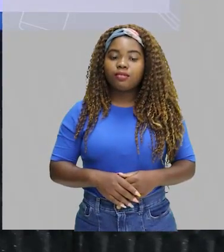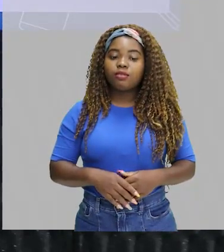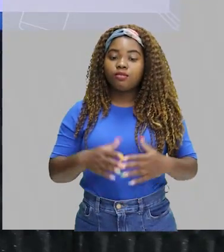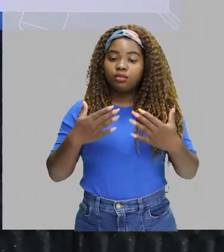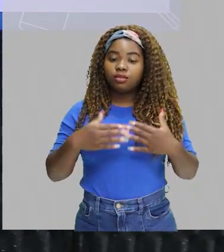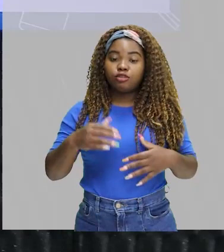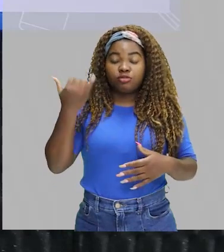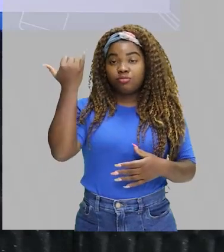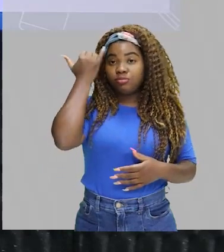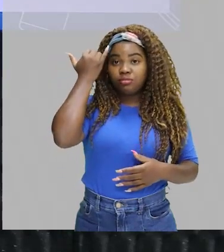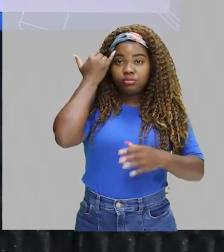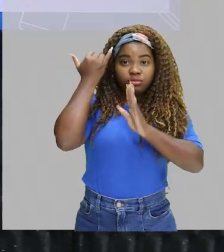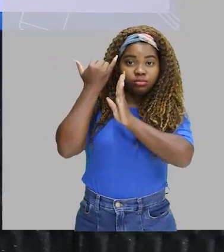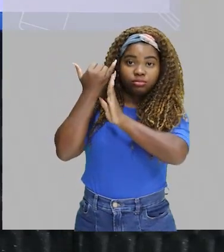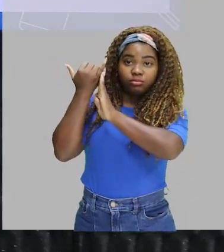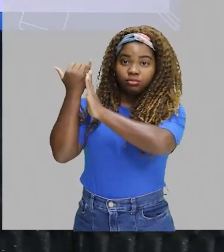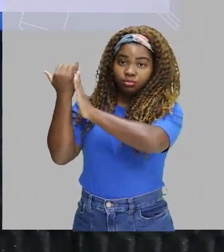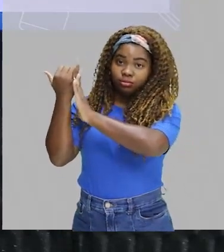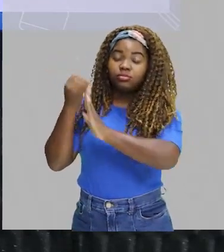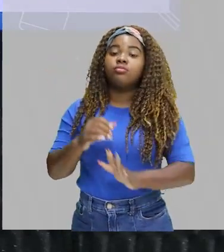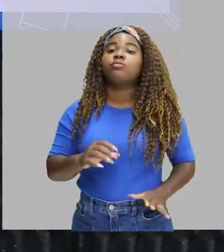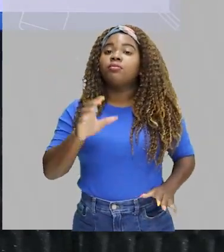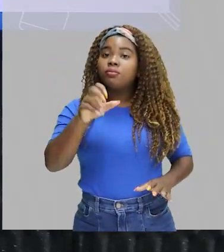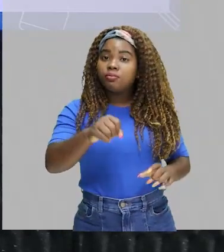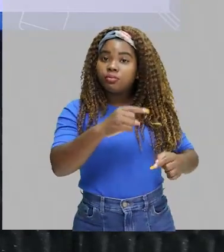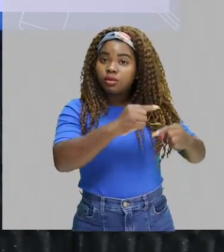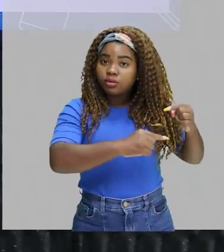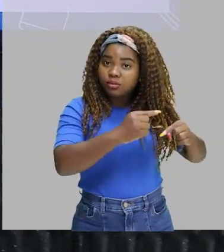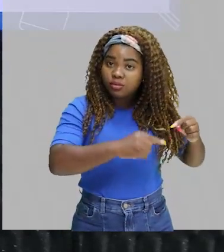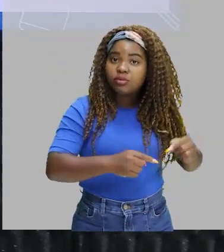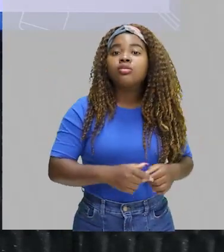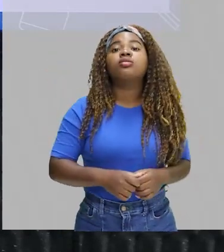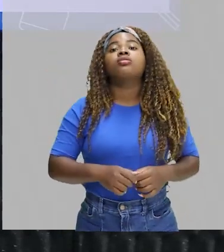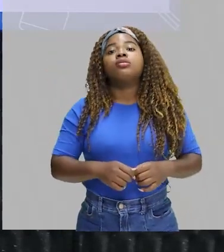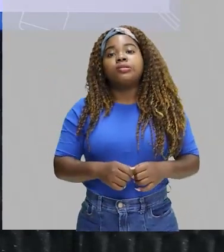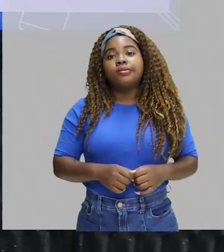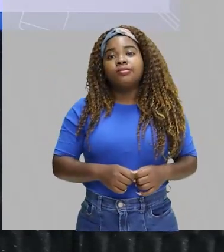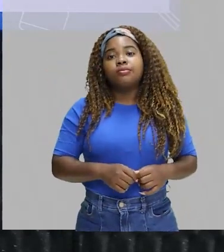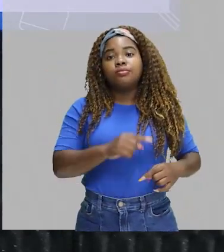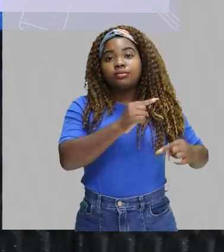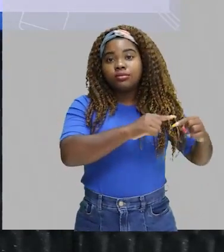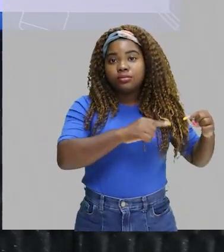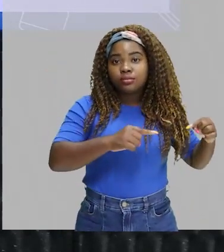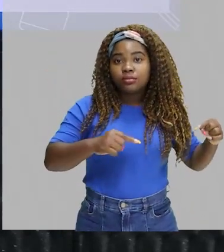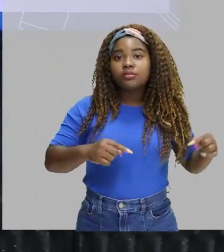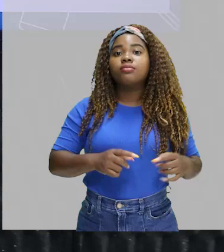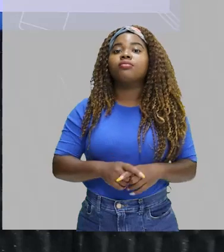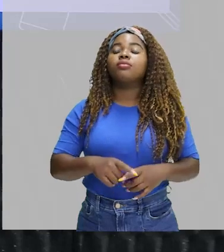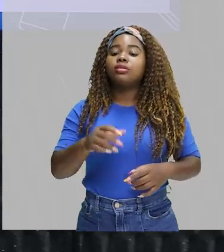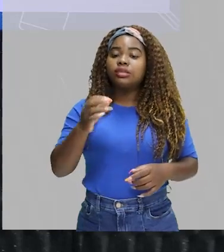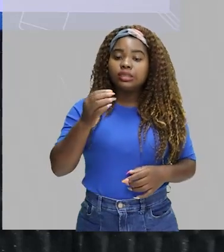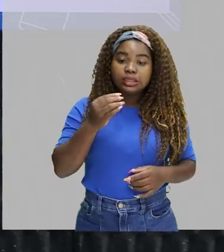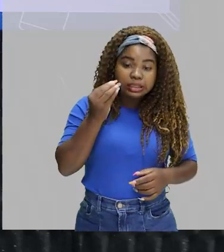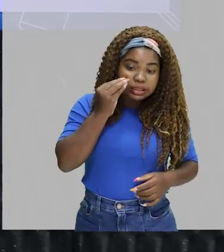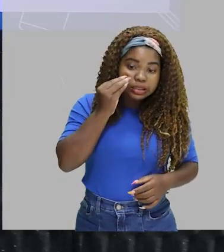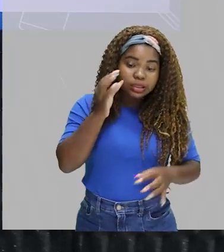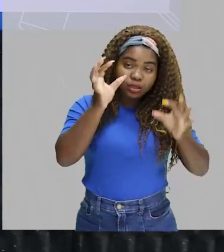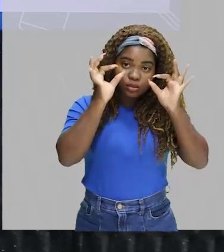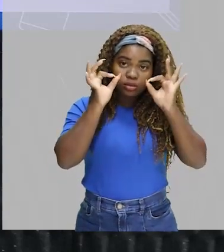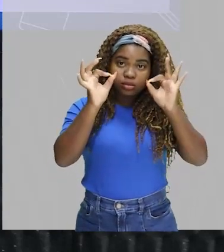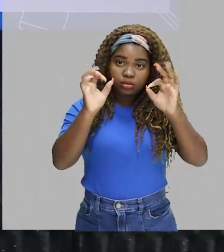preguiça chegar, pega teu materialzinho aí, chama a mamãe de novo para ajudar e tenta te concentrar mais uma vez. Vamos